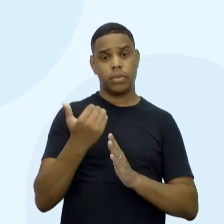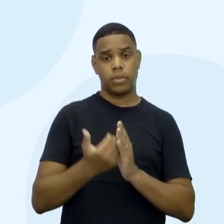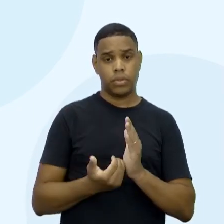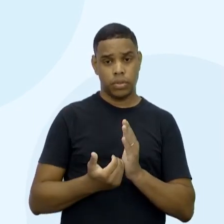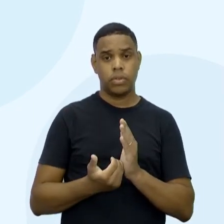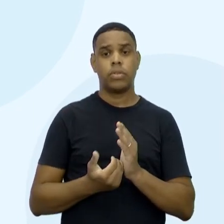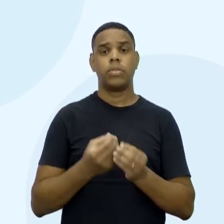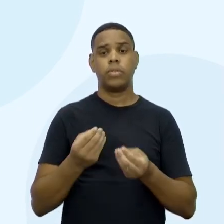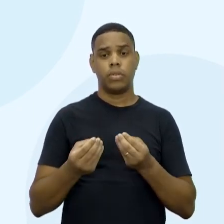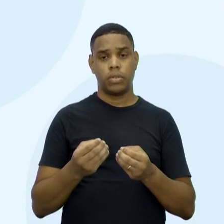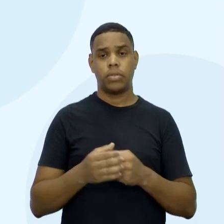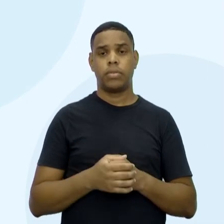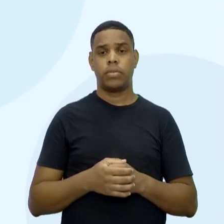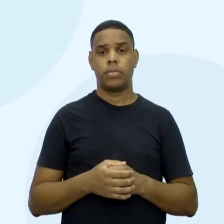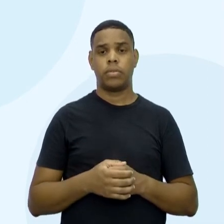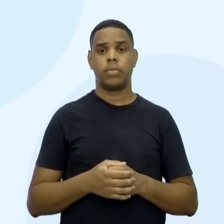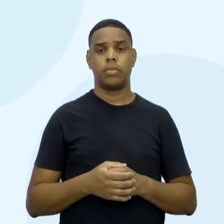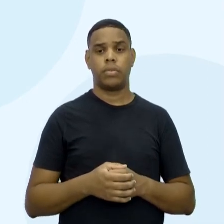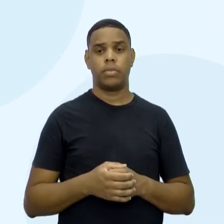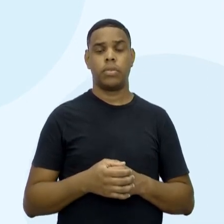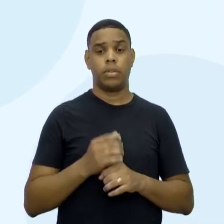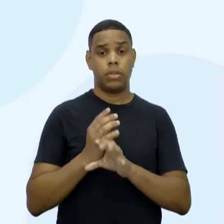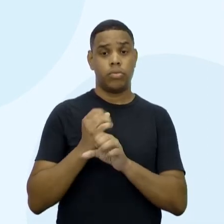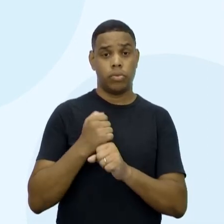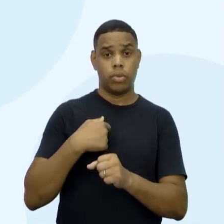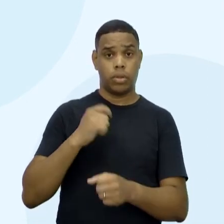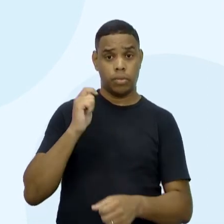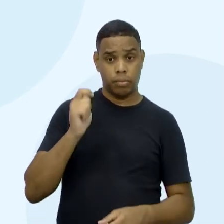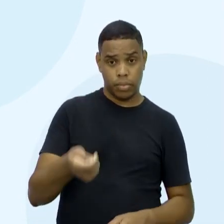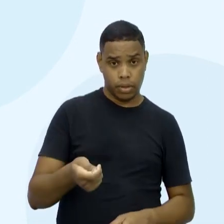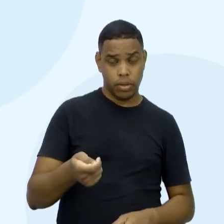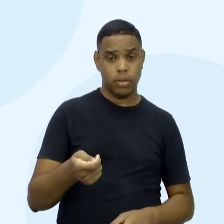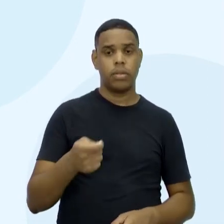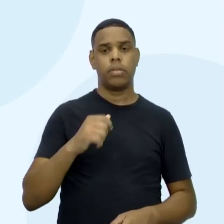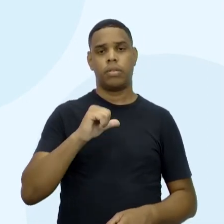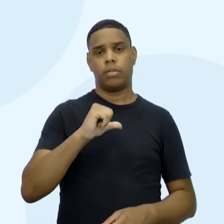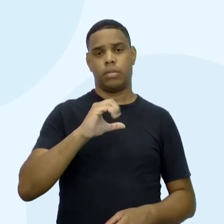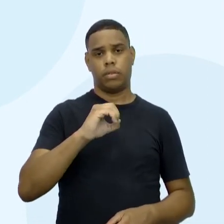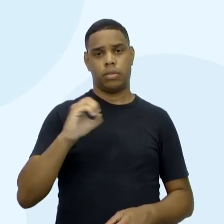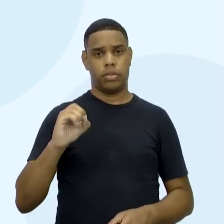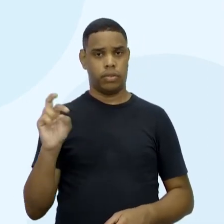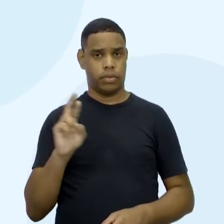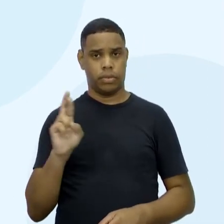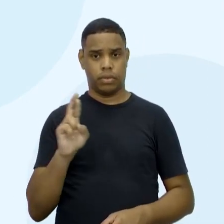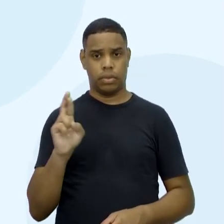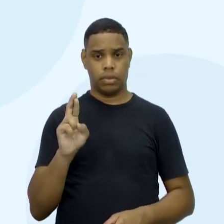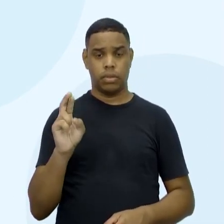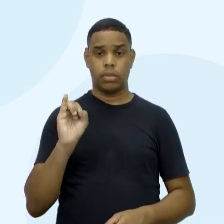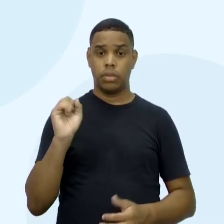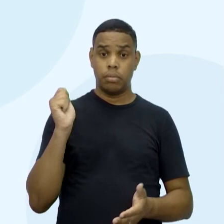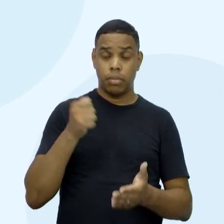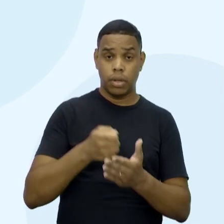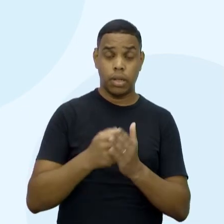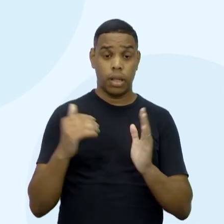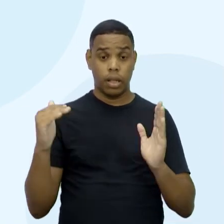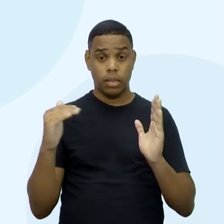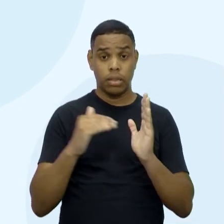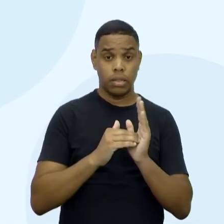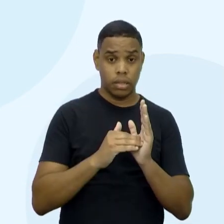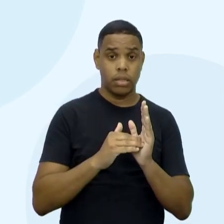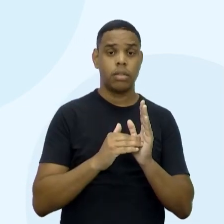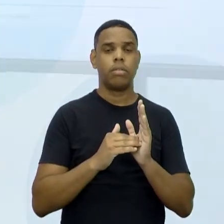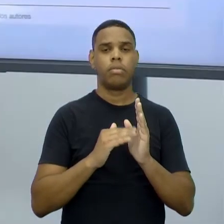e abatimentos, o boleto vai me custar R$900 se eu pagar aí